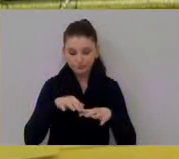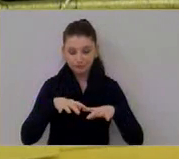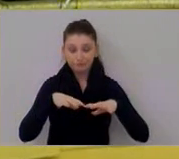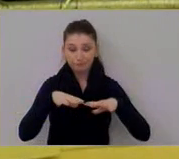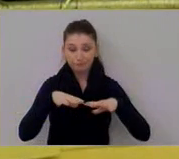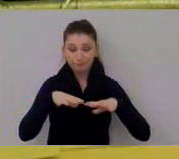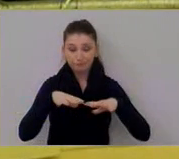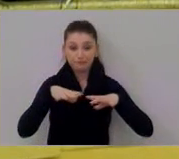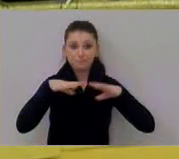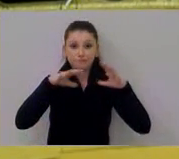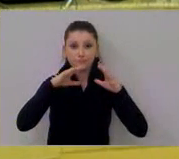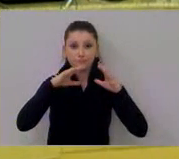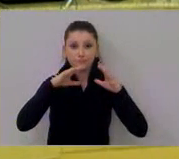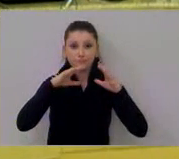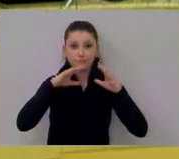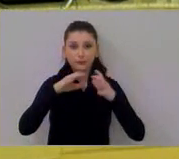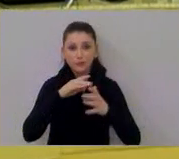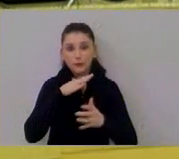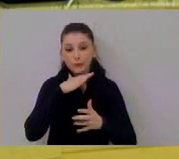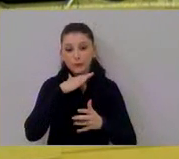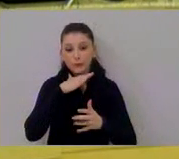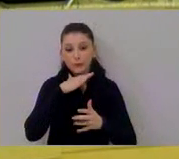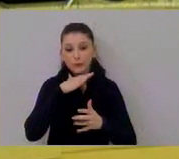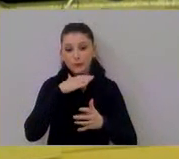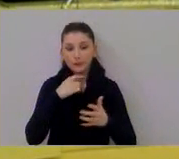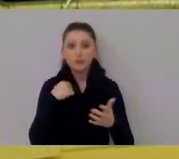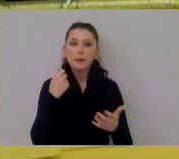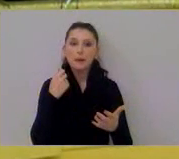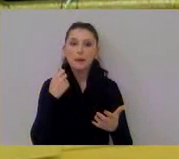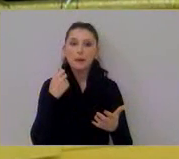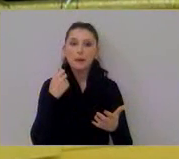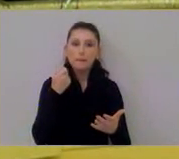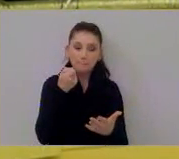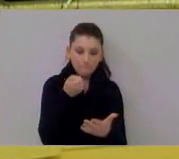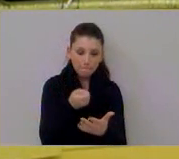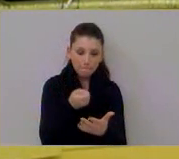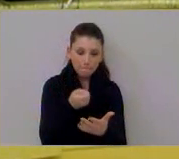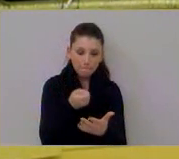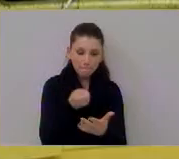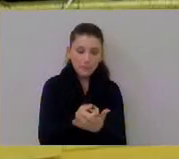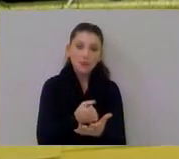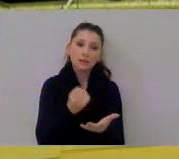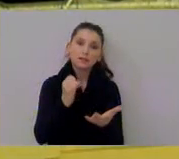Paga os impostos, pagador de IPTU,